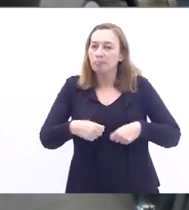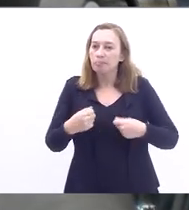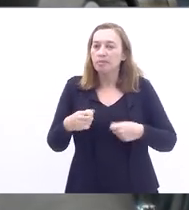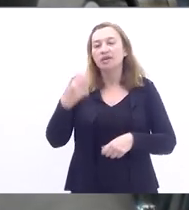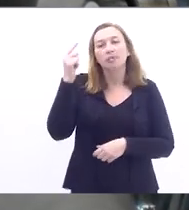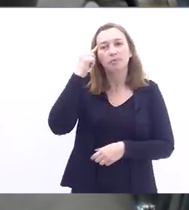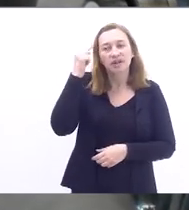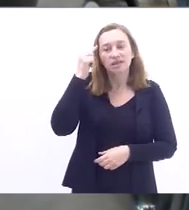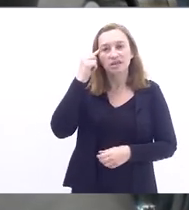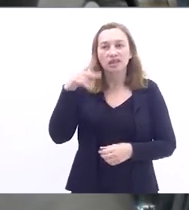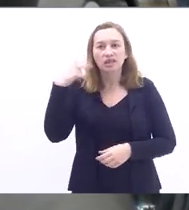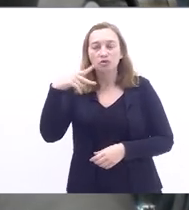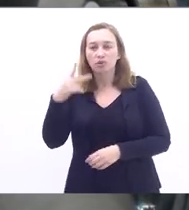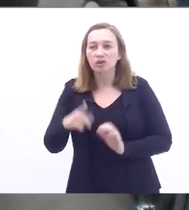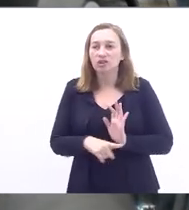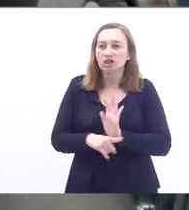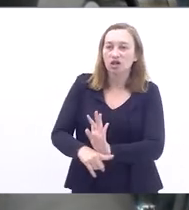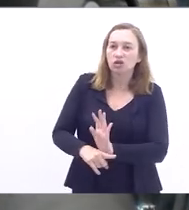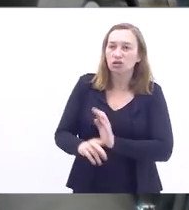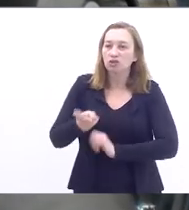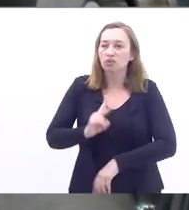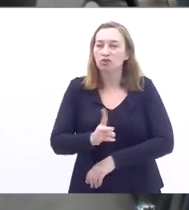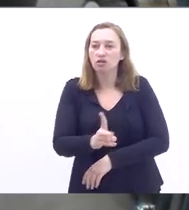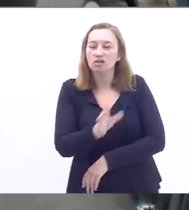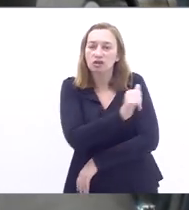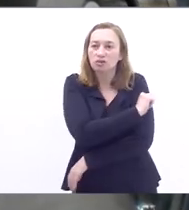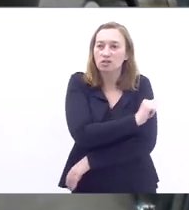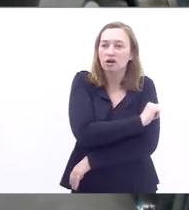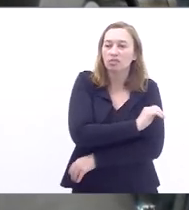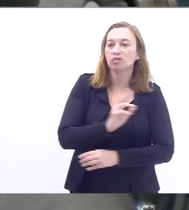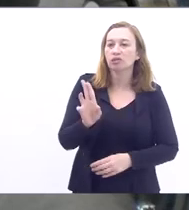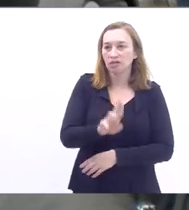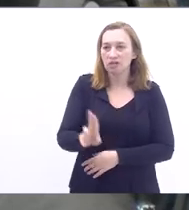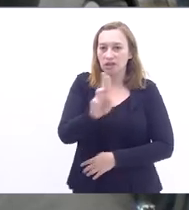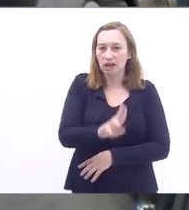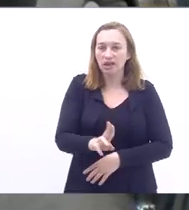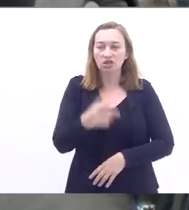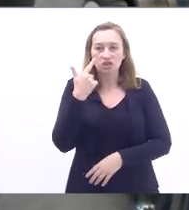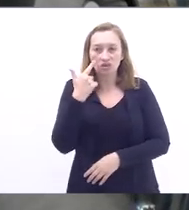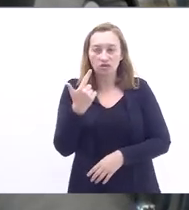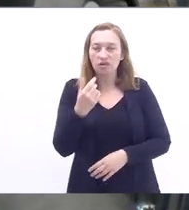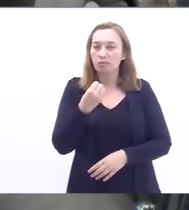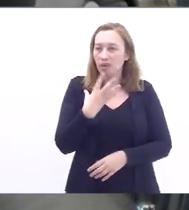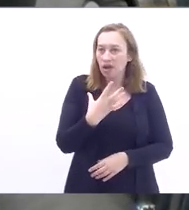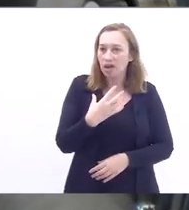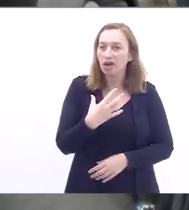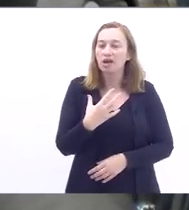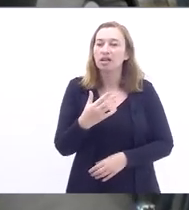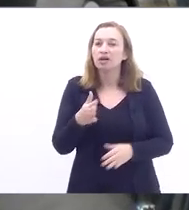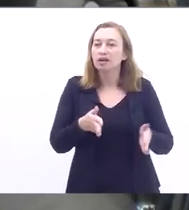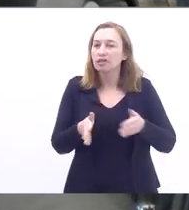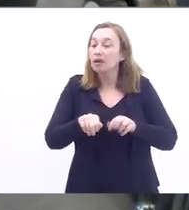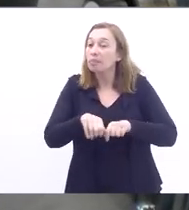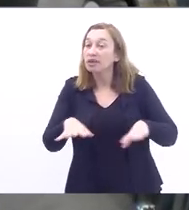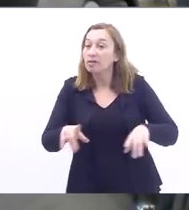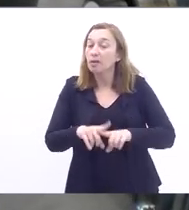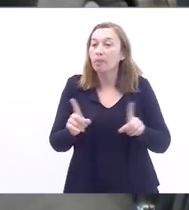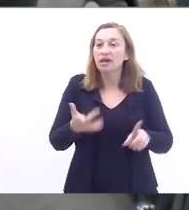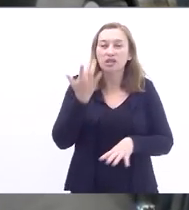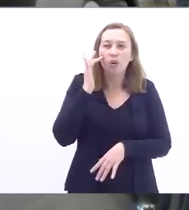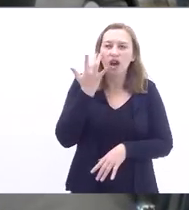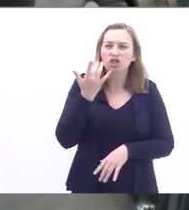pensar justamente nas políticas de assistência e permanência dos Estudantes é a gente veja se muito bem eu acho que na pandemia mas